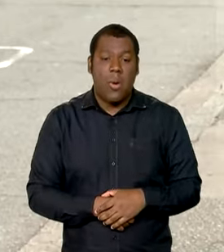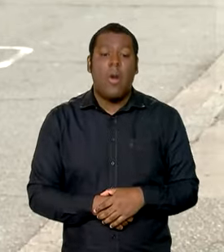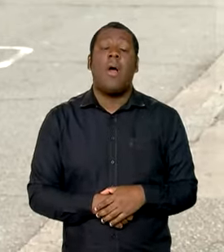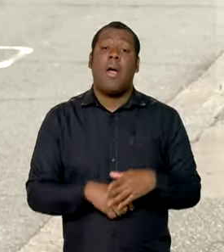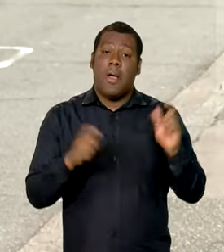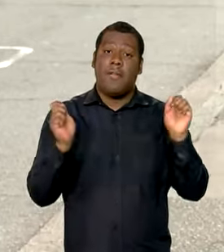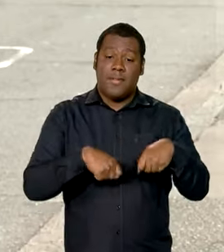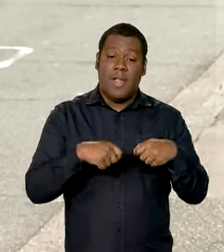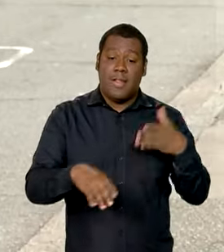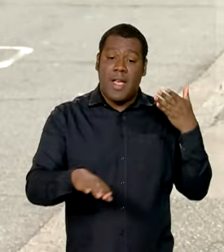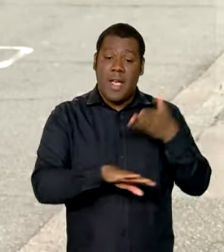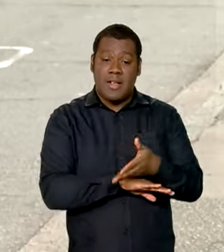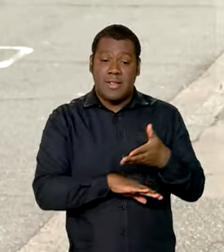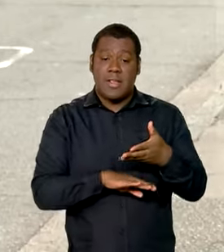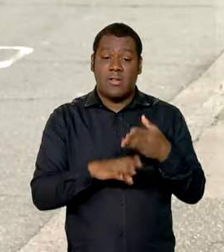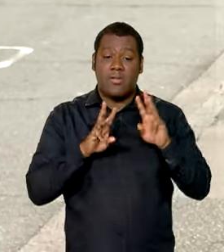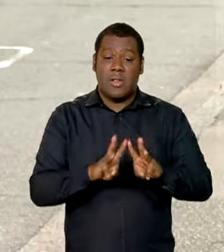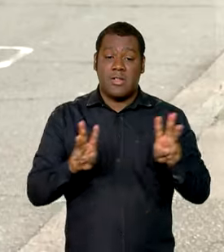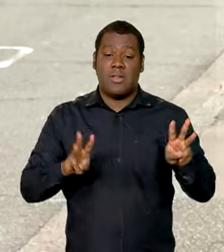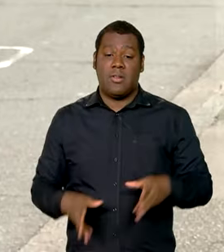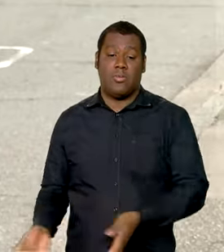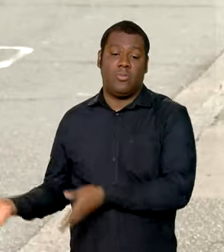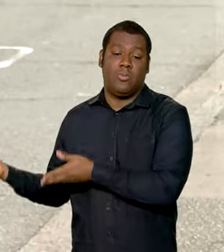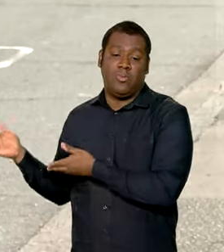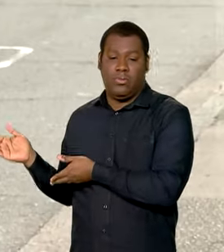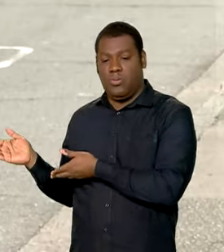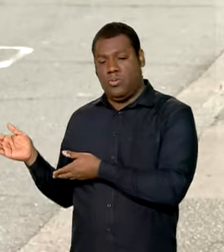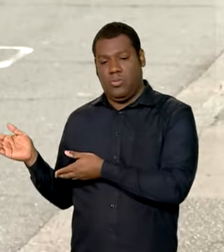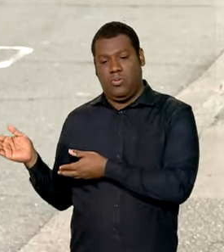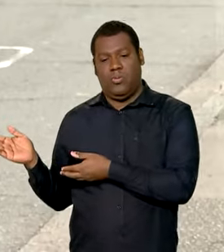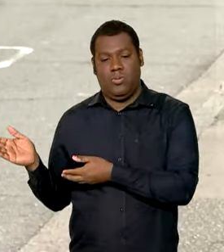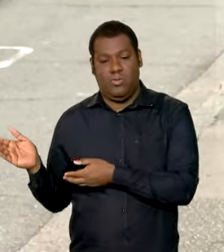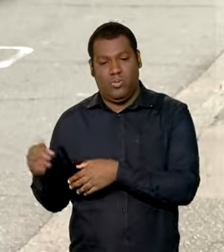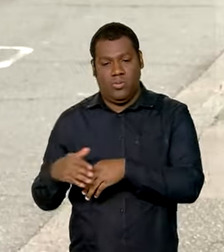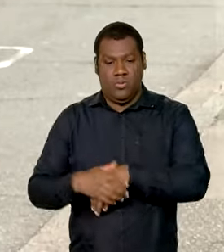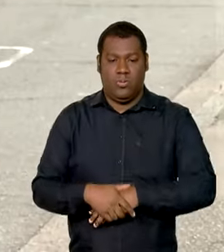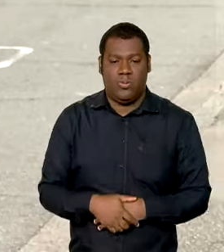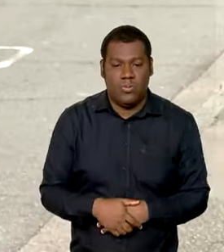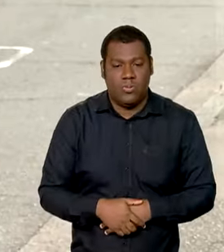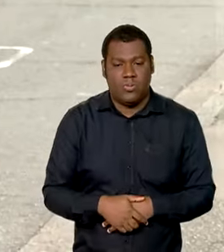página oficial do processo seletivo, que é gov.br/concurso nacional.